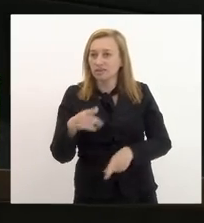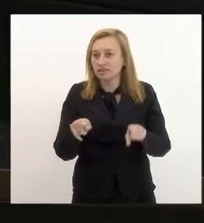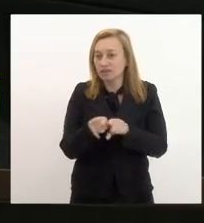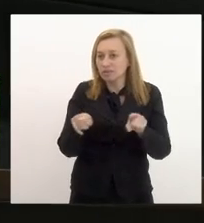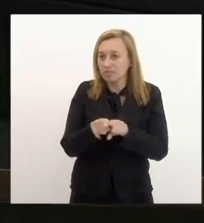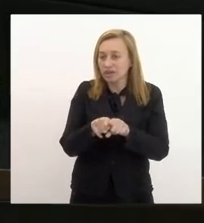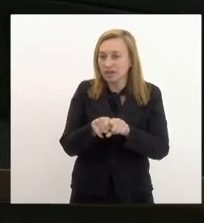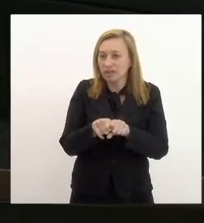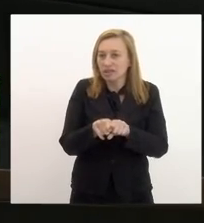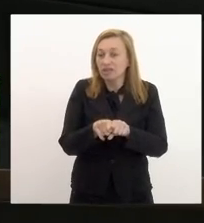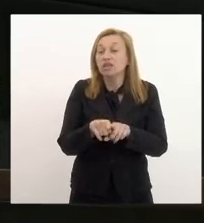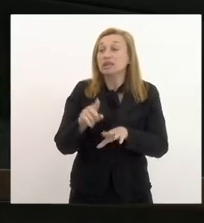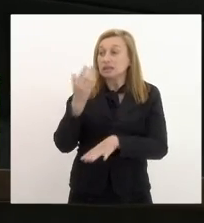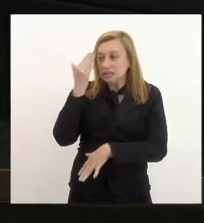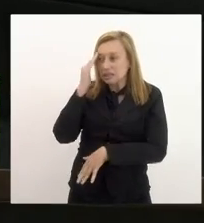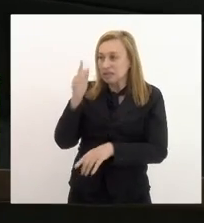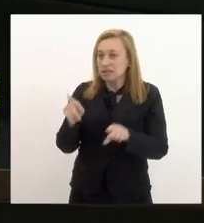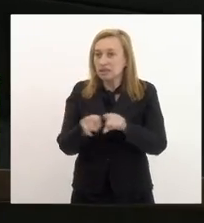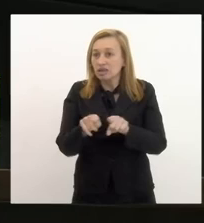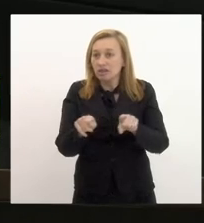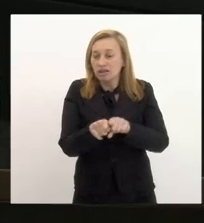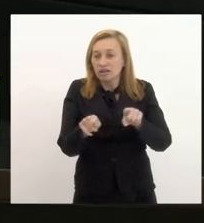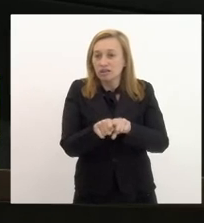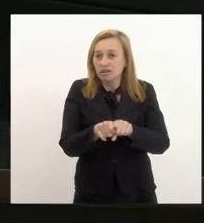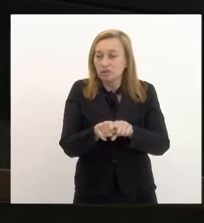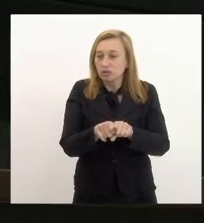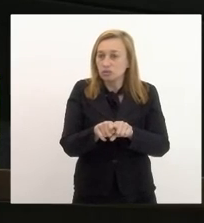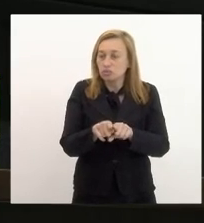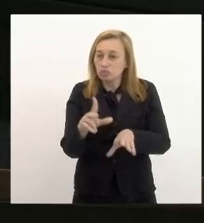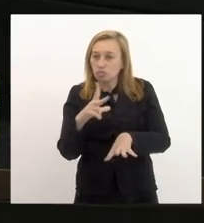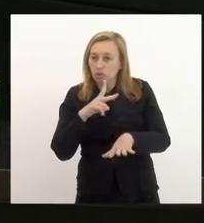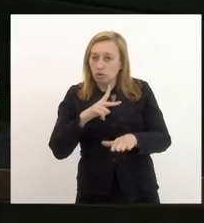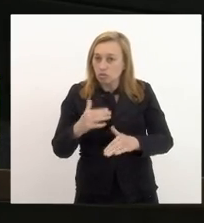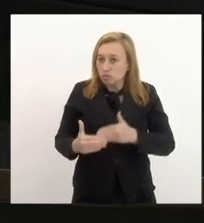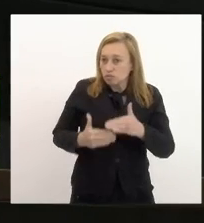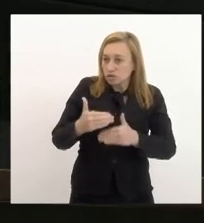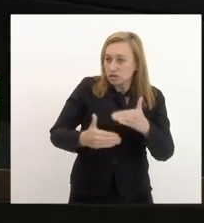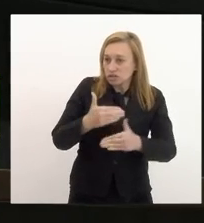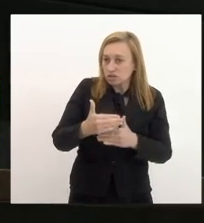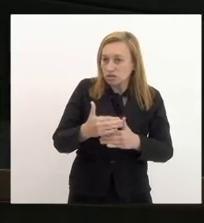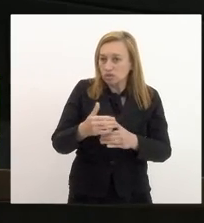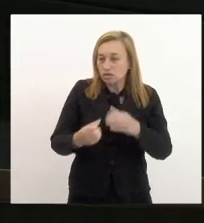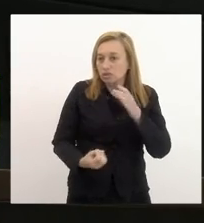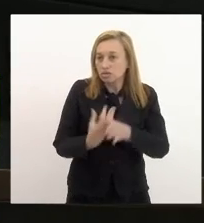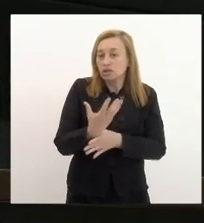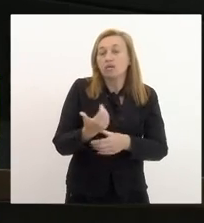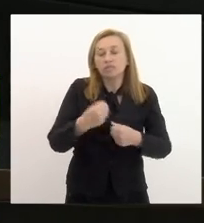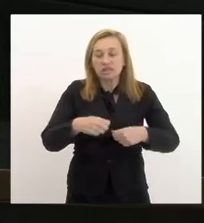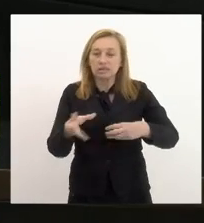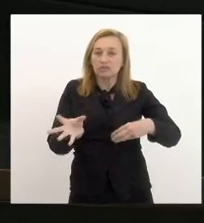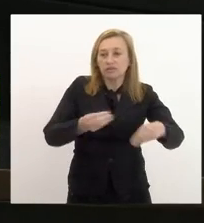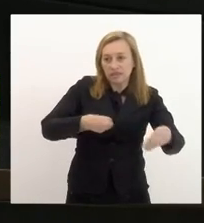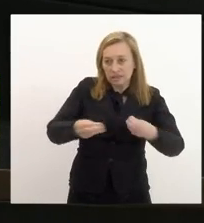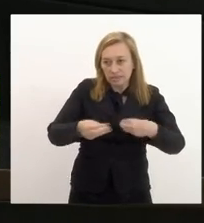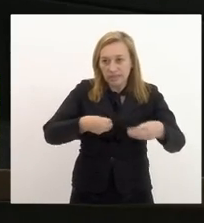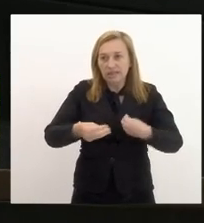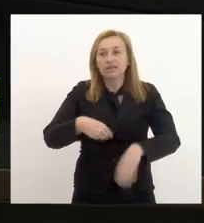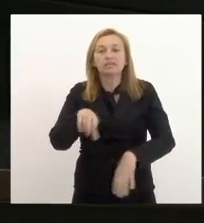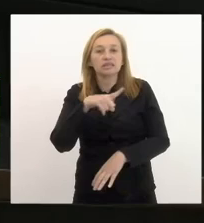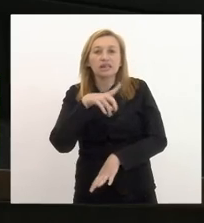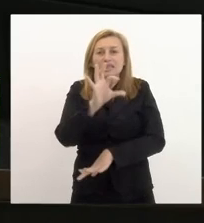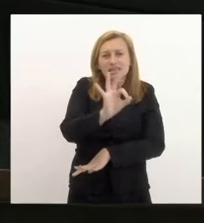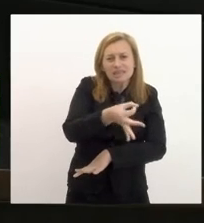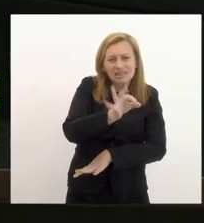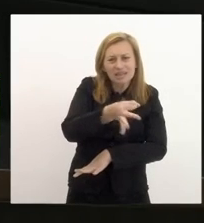mas a gente entende também que no próprio processo de construção é preciso ter flexibilidade e